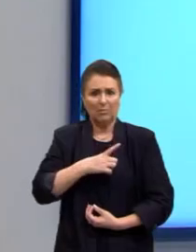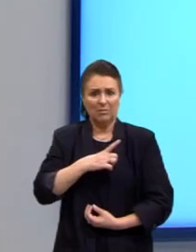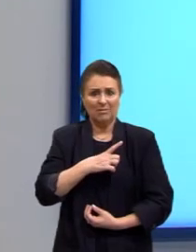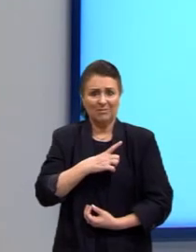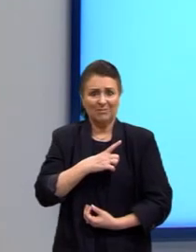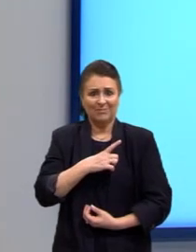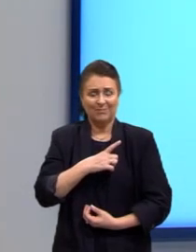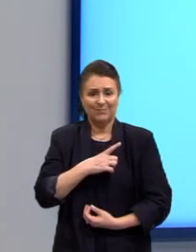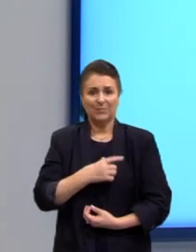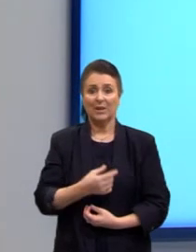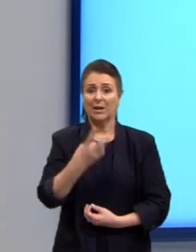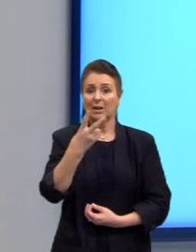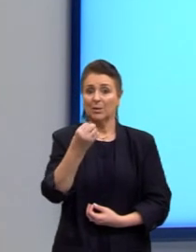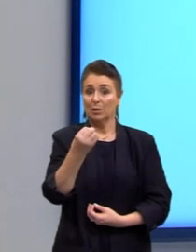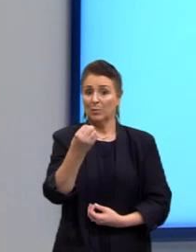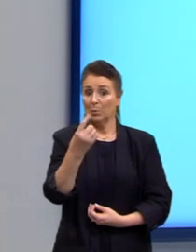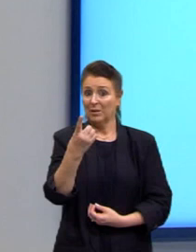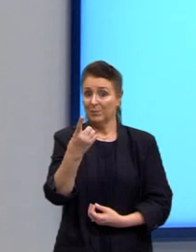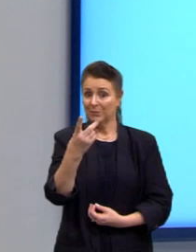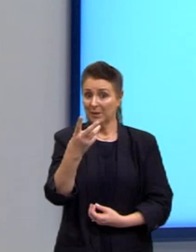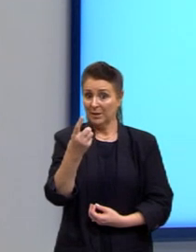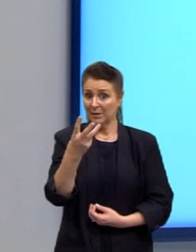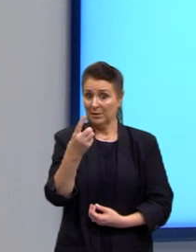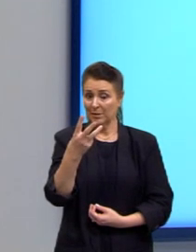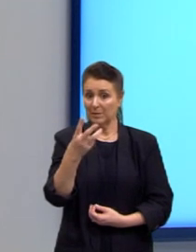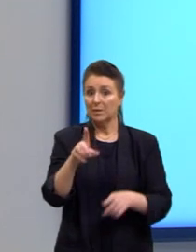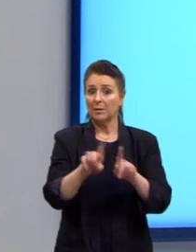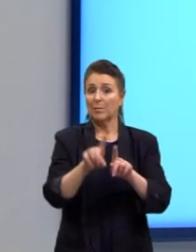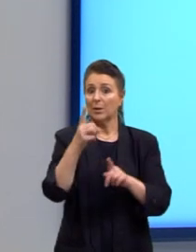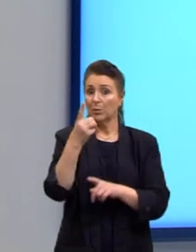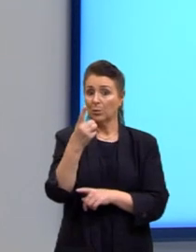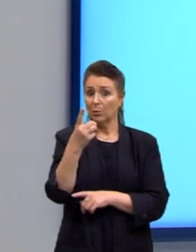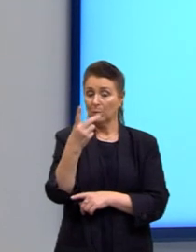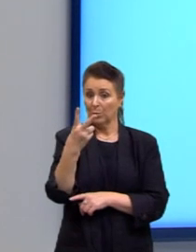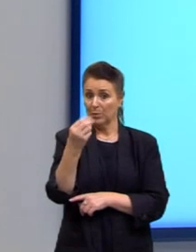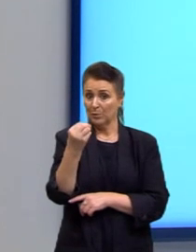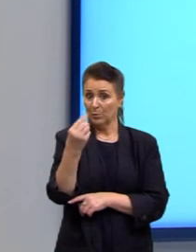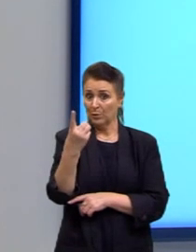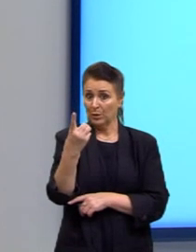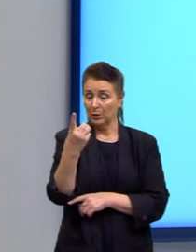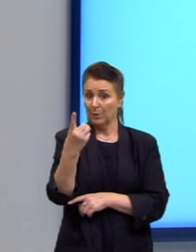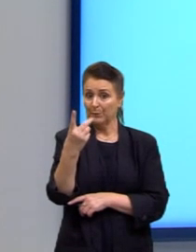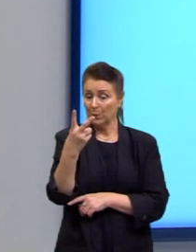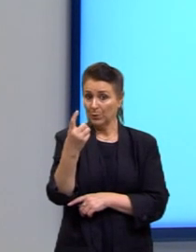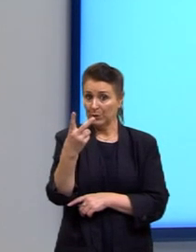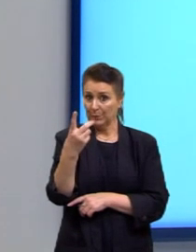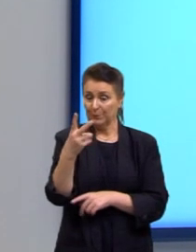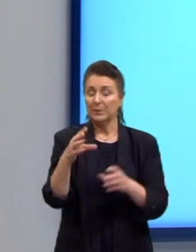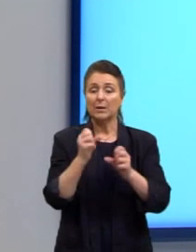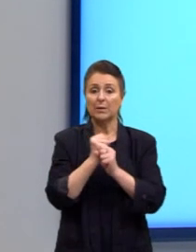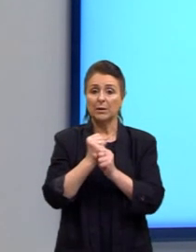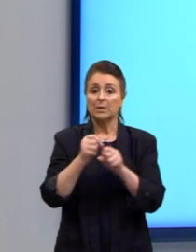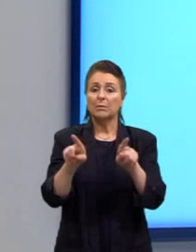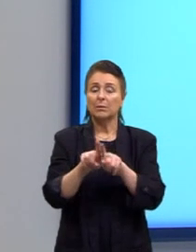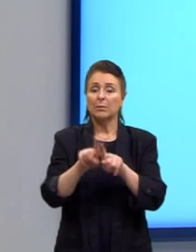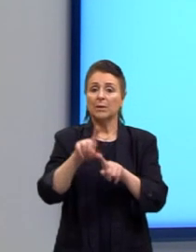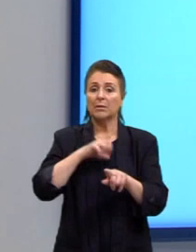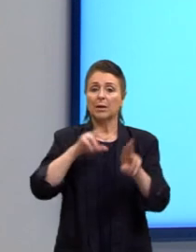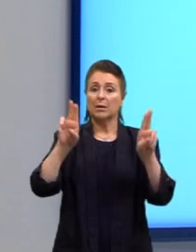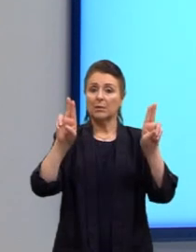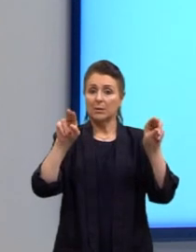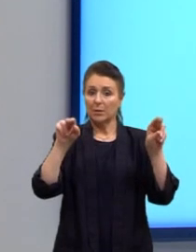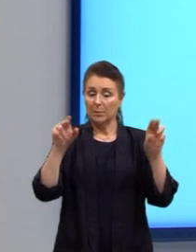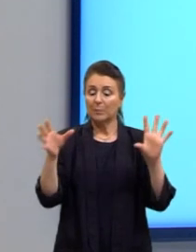em 2013 e 2012 como vocês vão ver nós teremos Aí temos bem